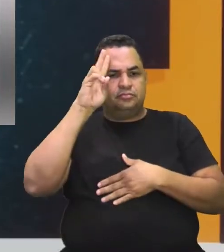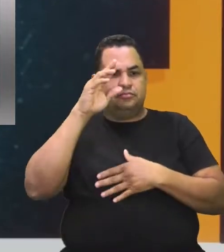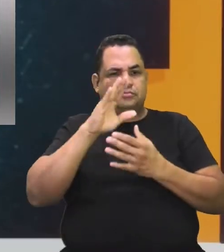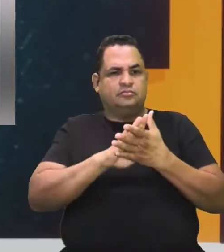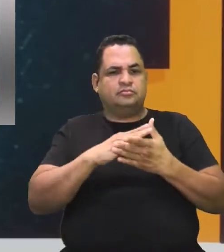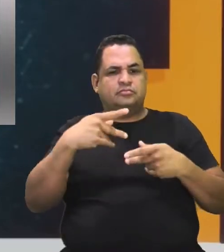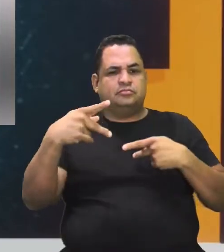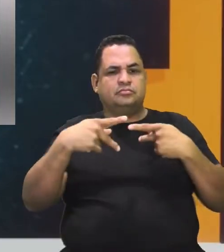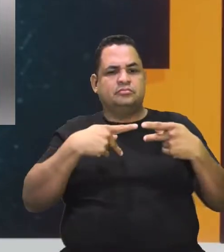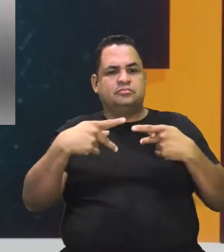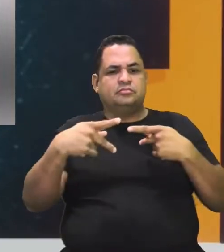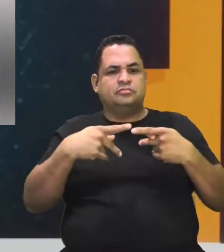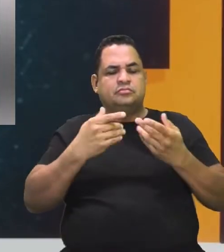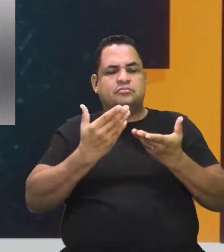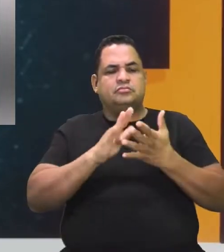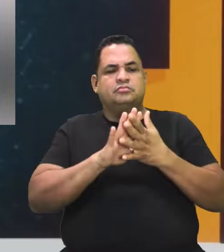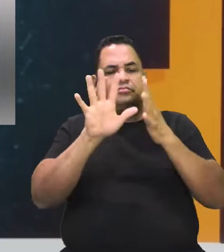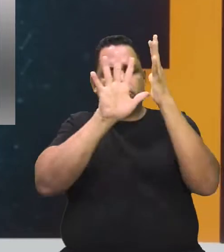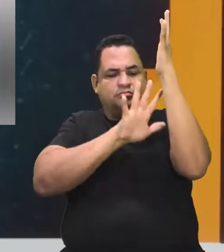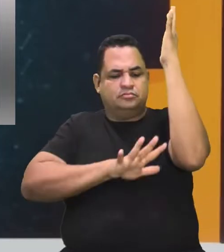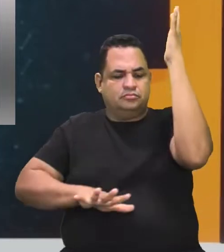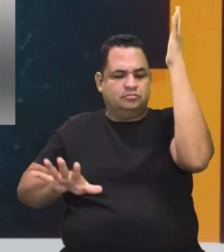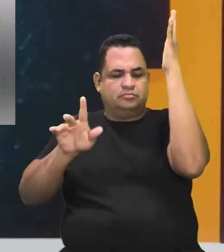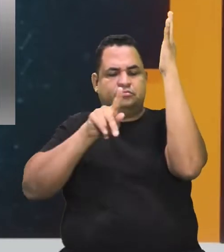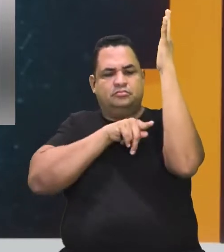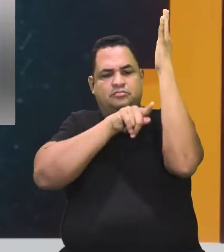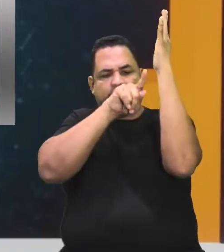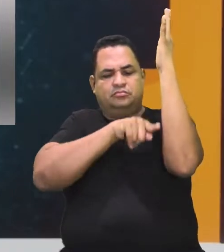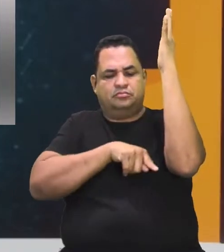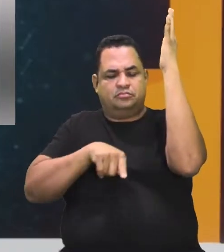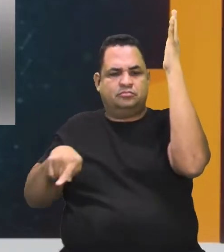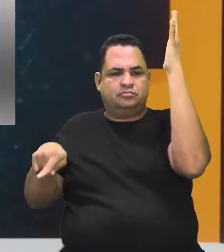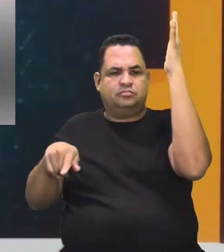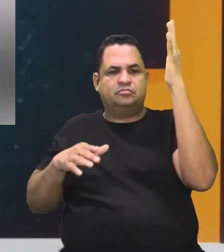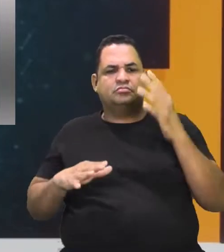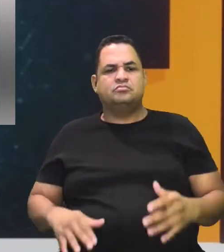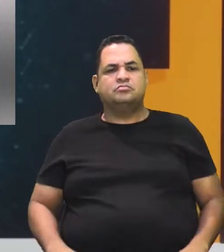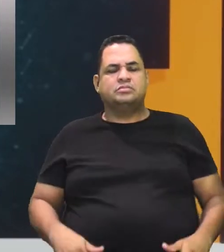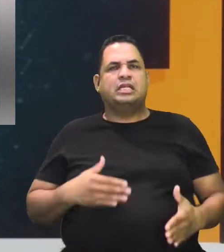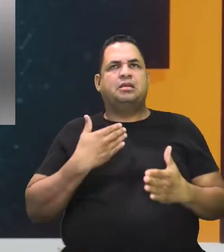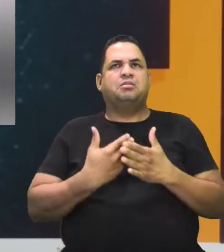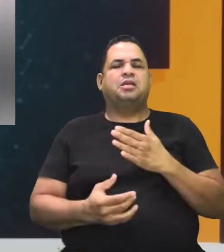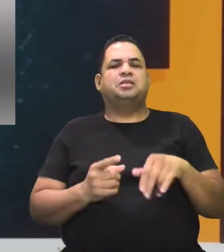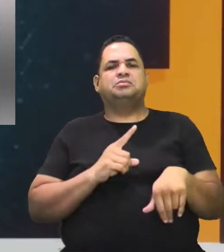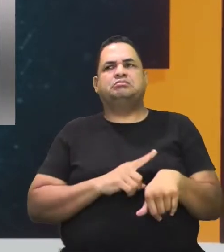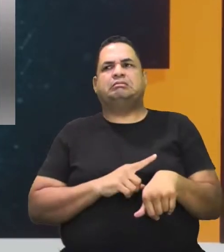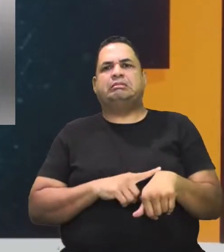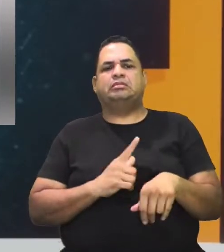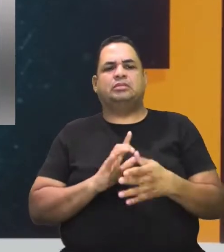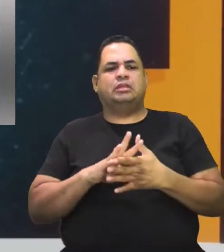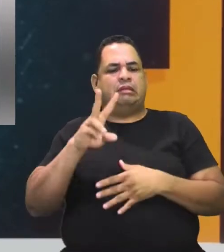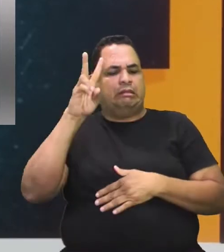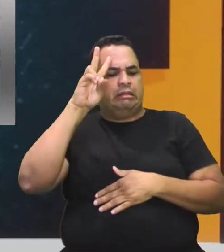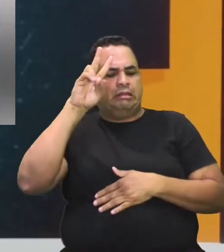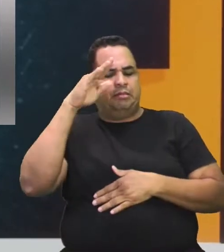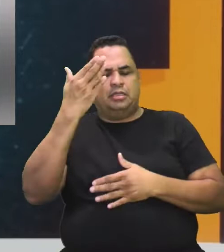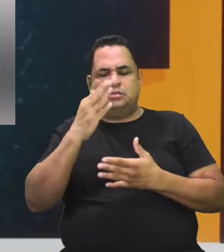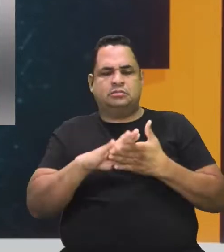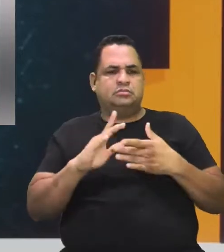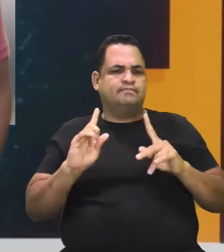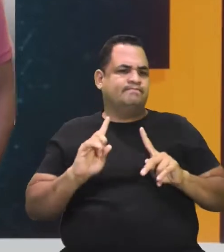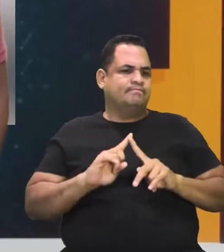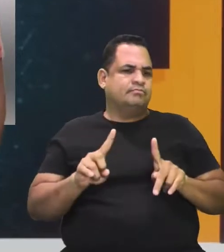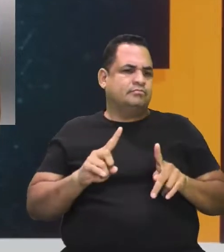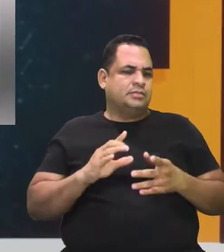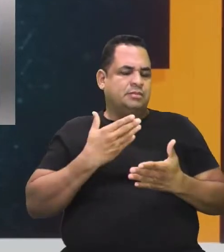a parte de plano cartesiano com vocês. Porque assim, ó, às vezes pensa, tá perdendo tempo com isso, não, né? Revendo isso,